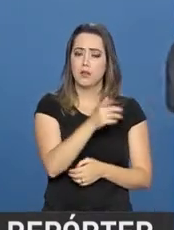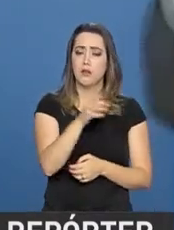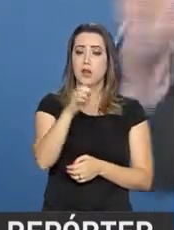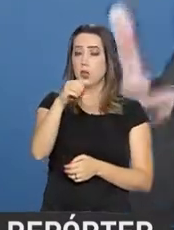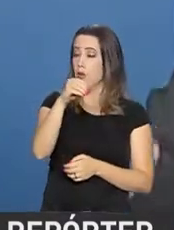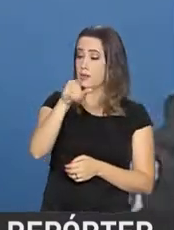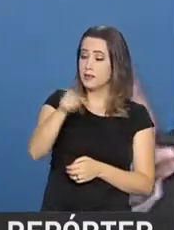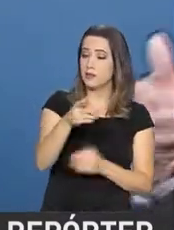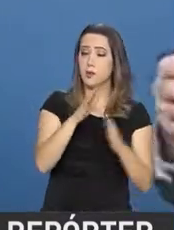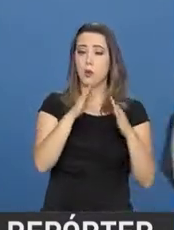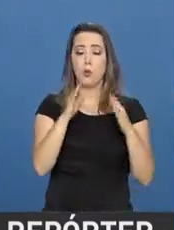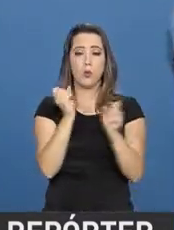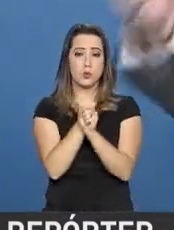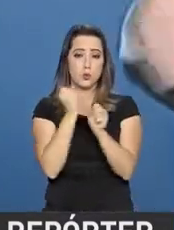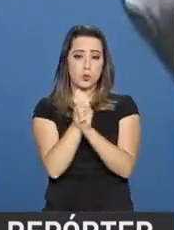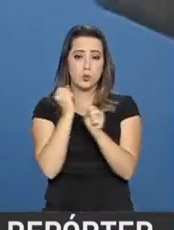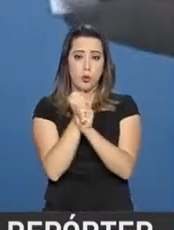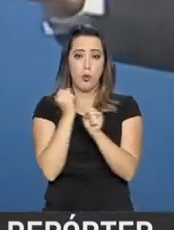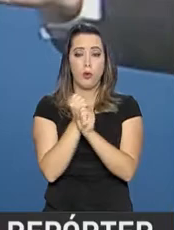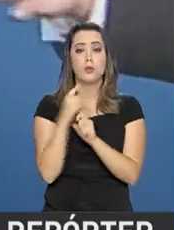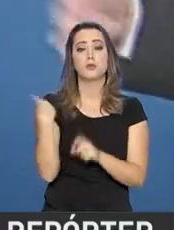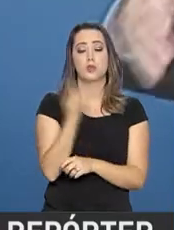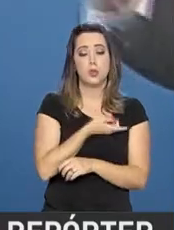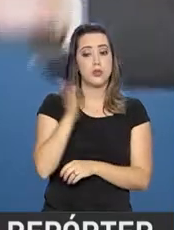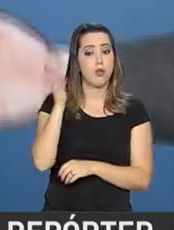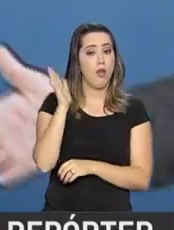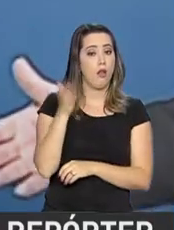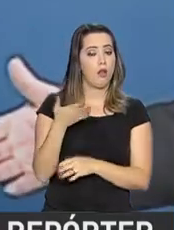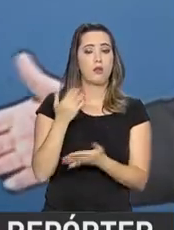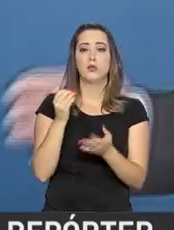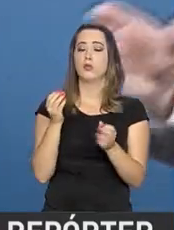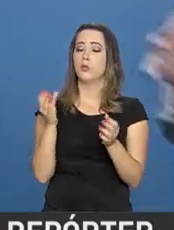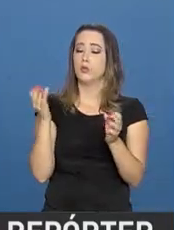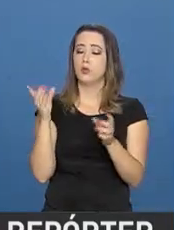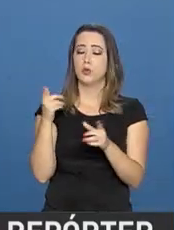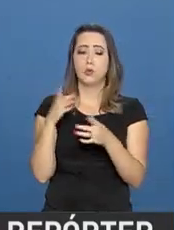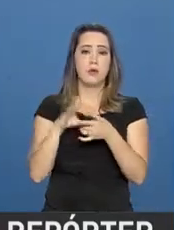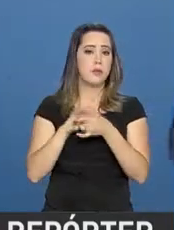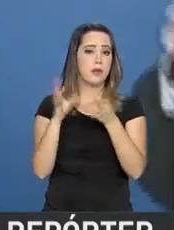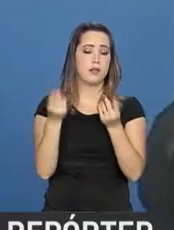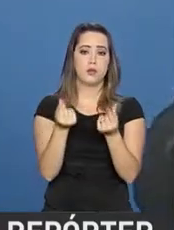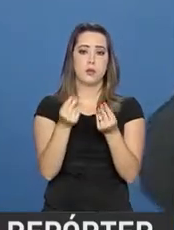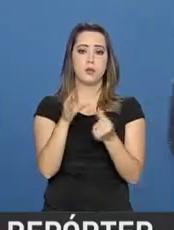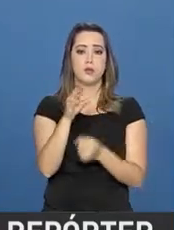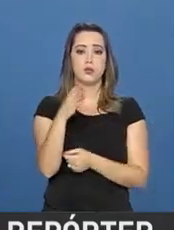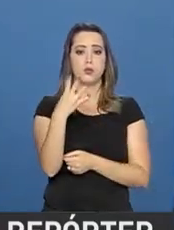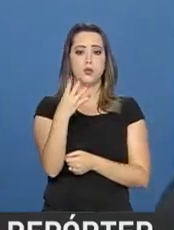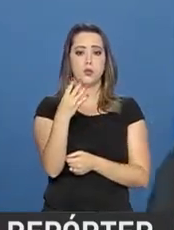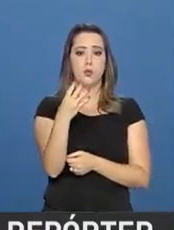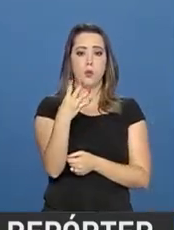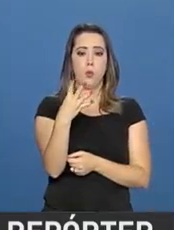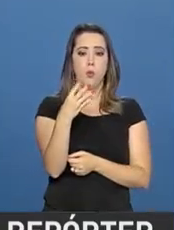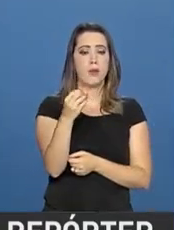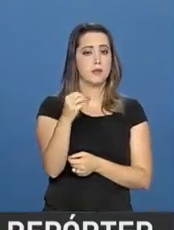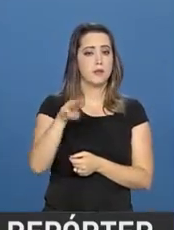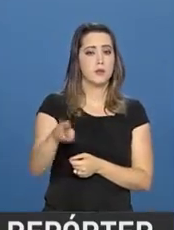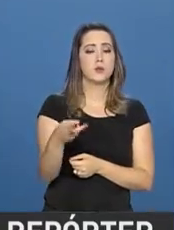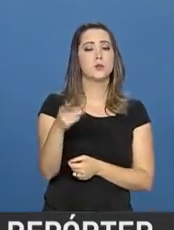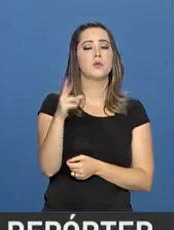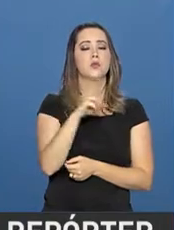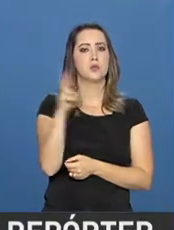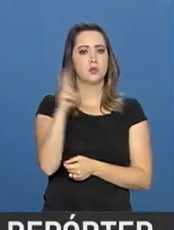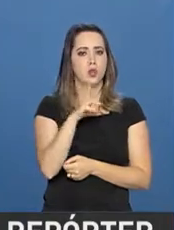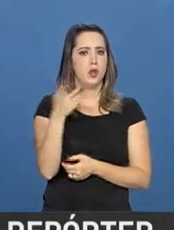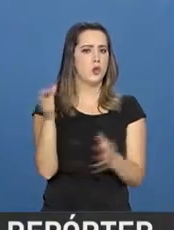conhecem, as obras inacabadas, conseguimos a liberação dos 400 milhões. Eu não estou dizendo que é a solução, mas está evoluindo nesse diálogo